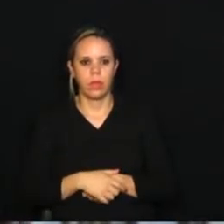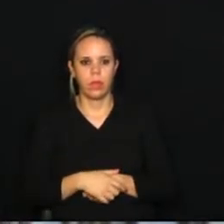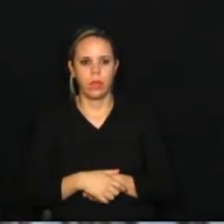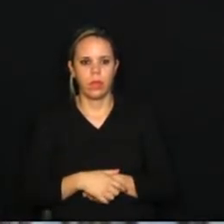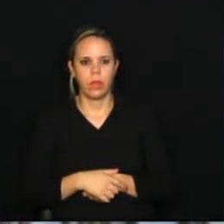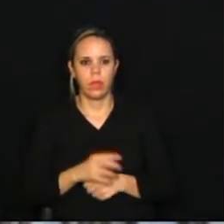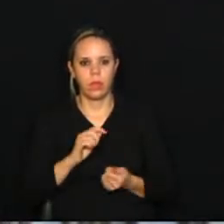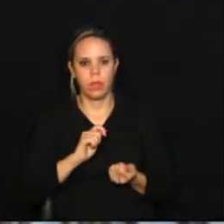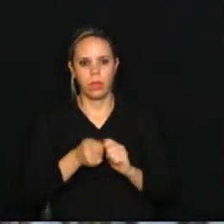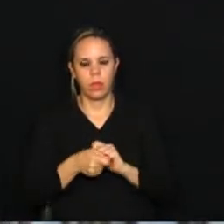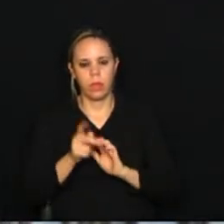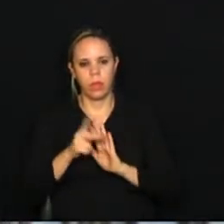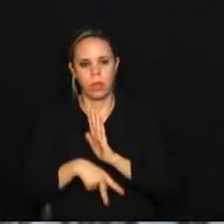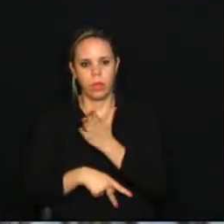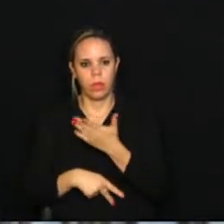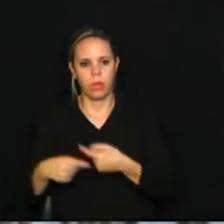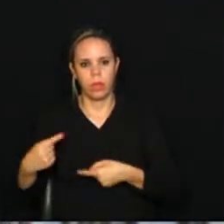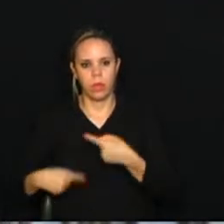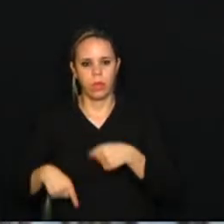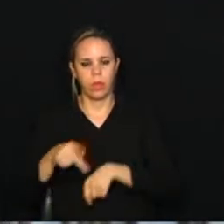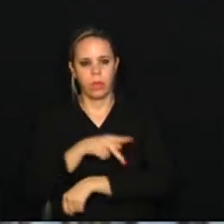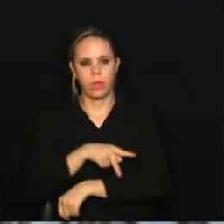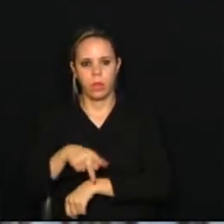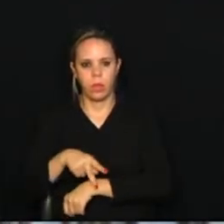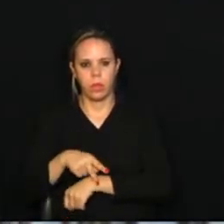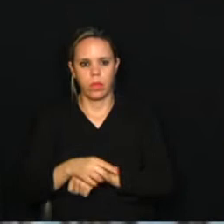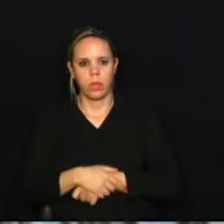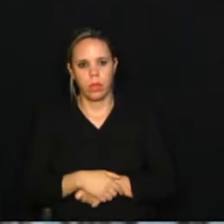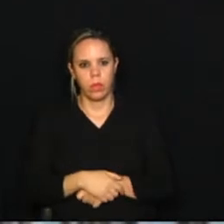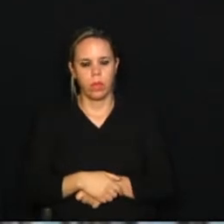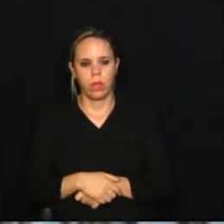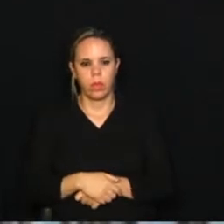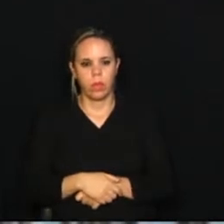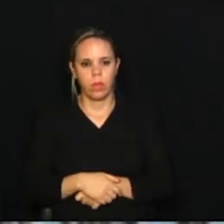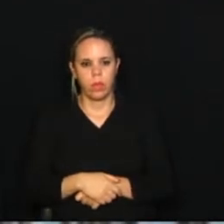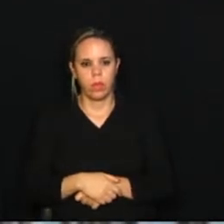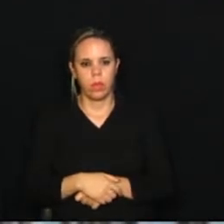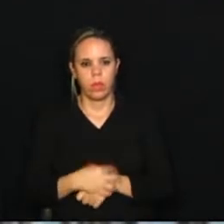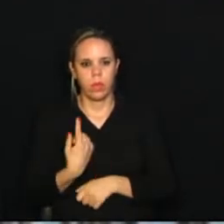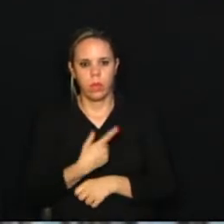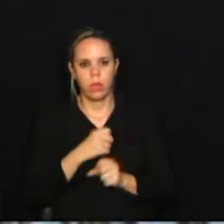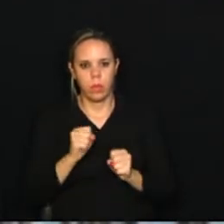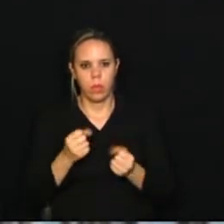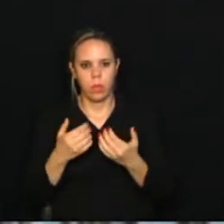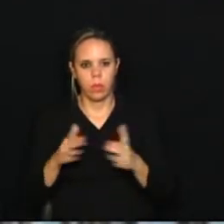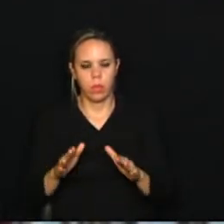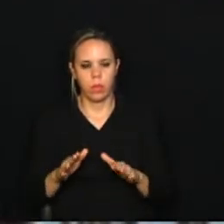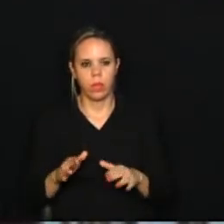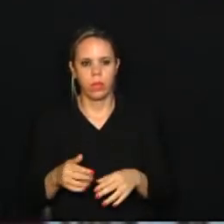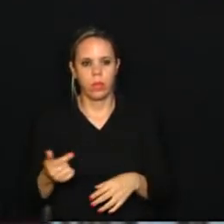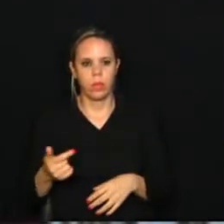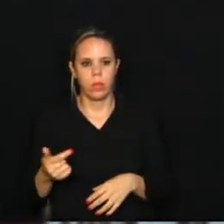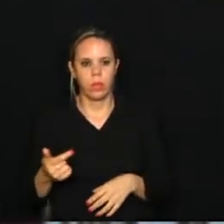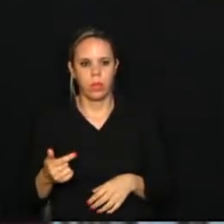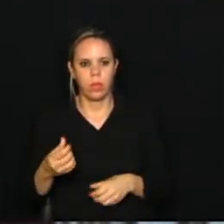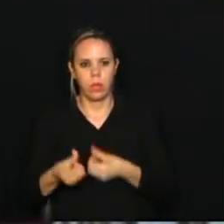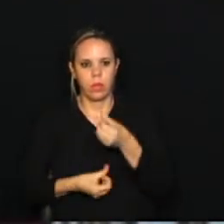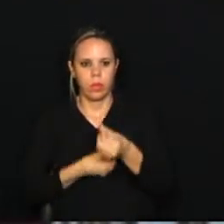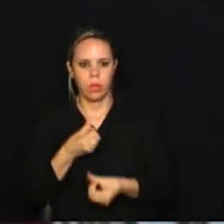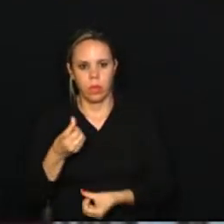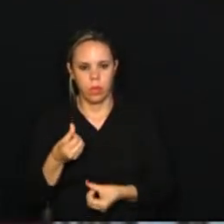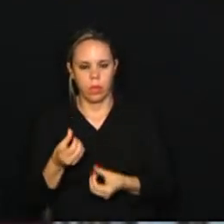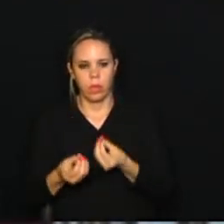o nosso projeto político-pedagógico e a gente possa abrir o segundo semestre